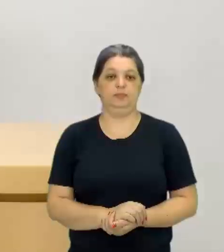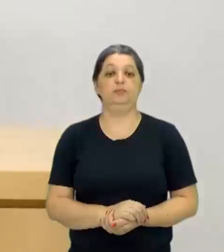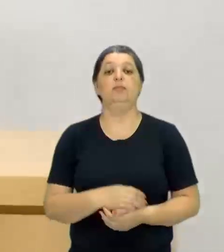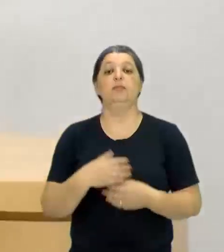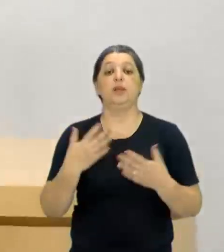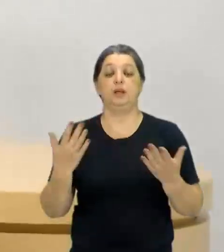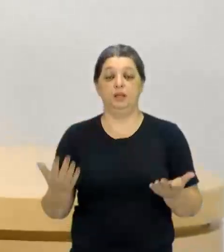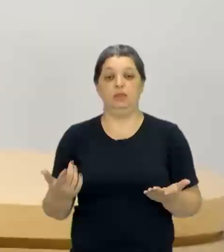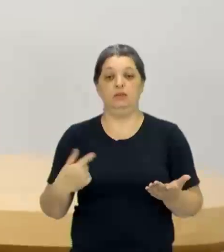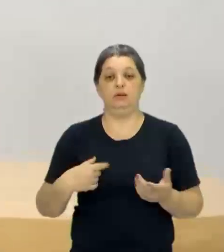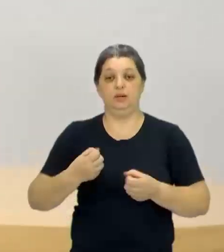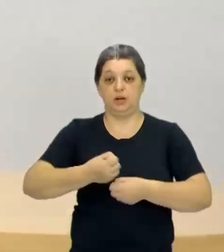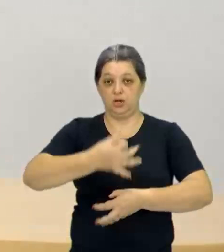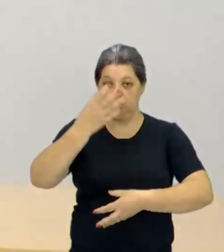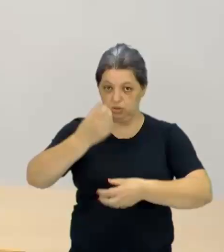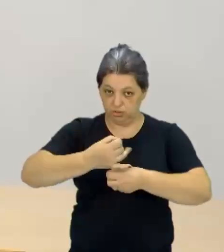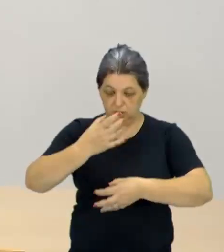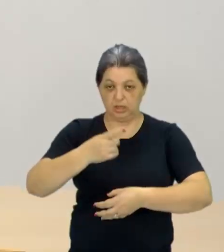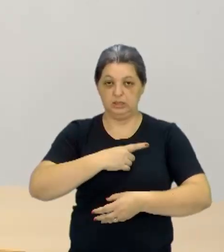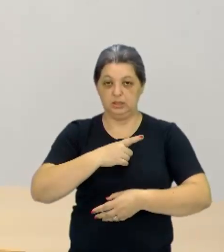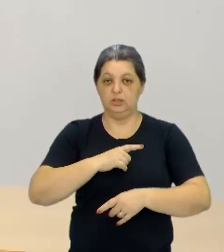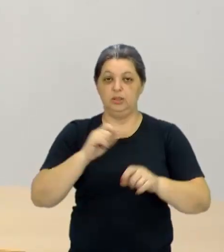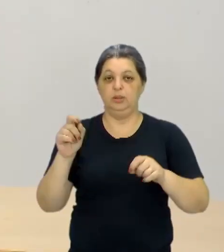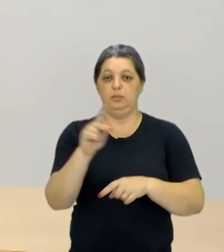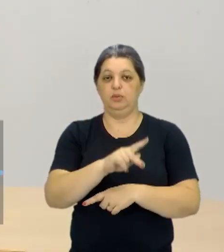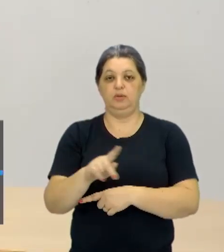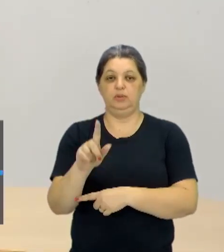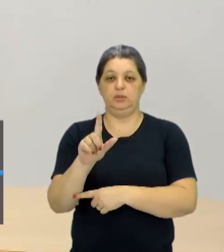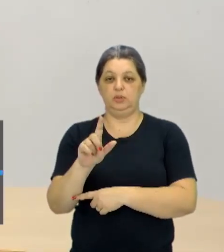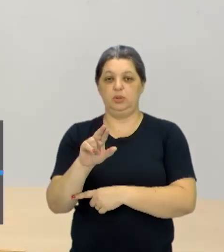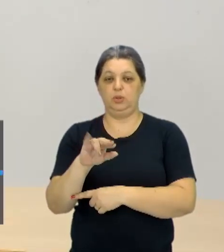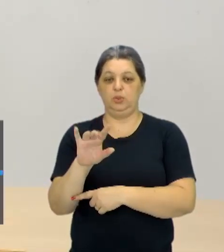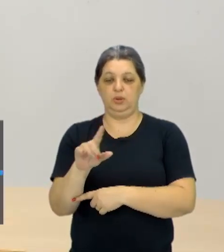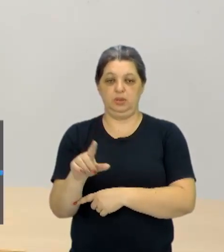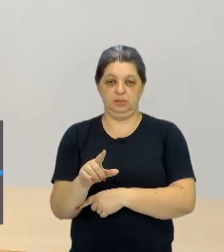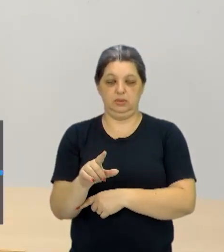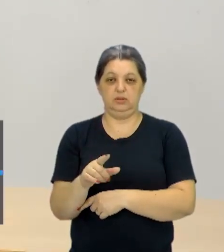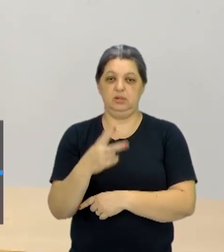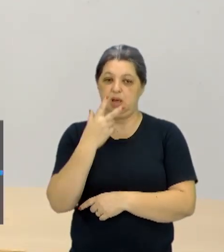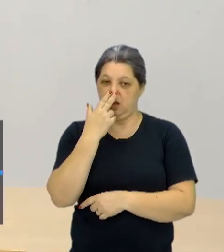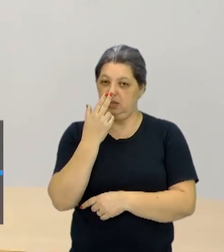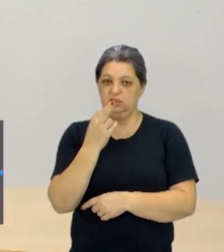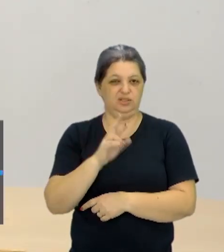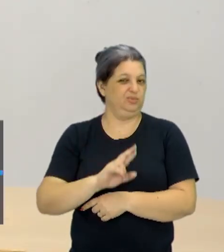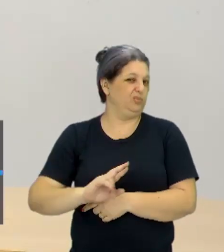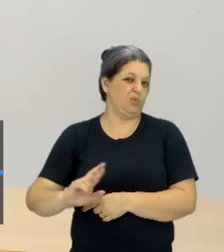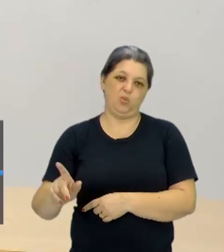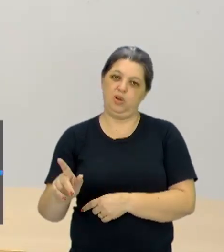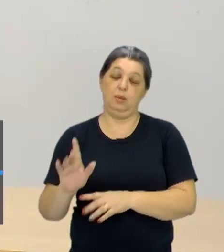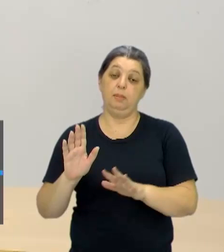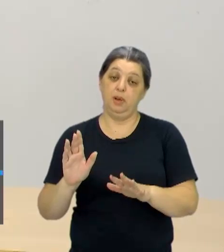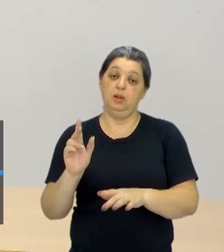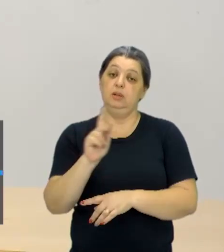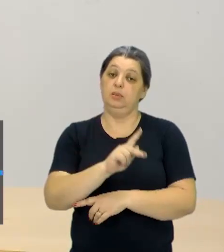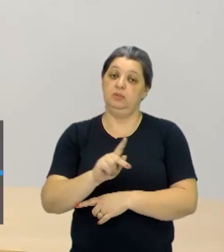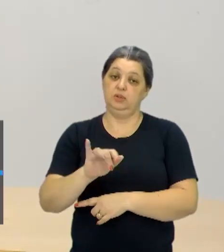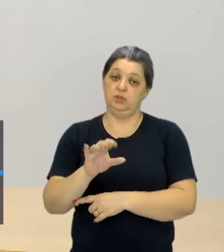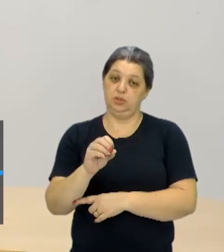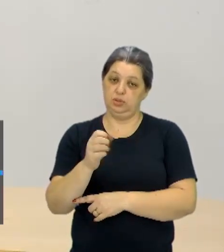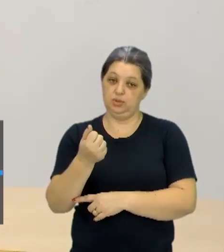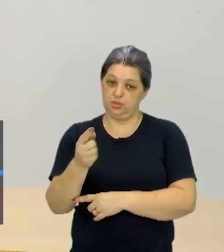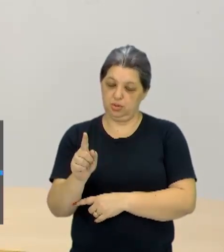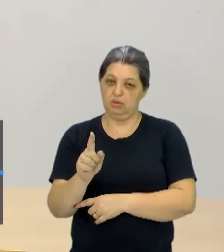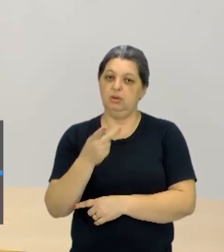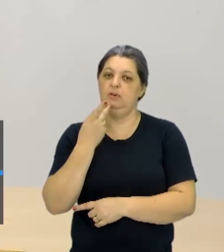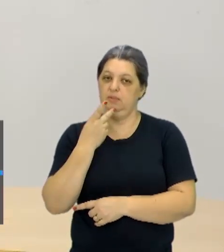Então, aqui no chat, a gente tem o professor Luiz Fernando dizendo que acha que não é, mas o professor João diz que